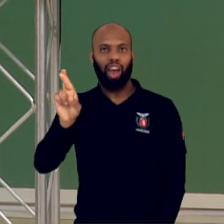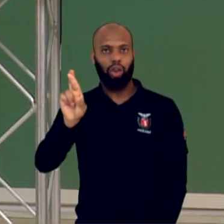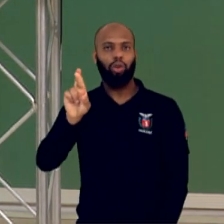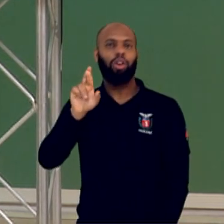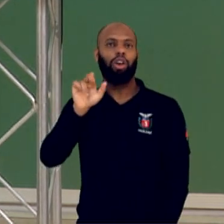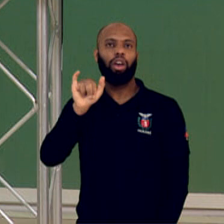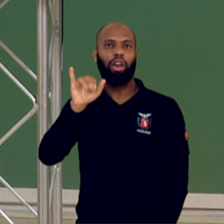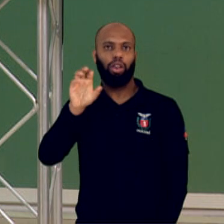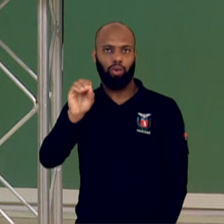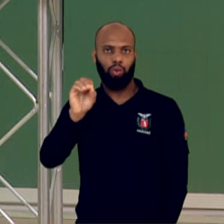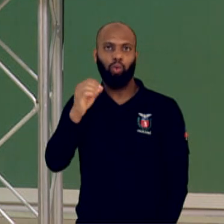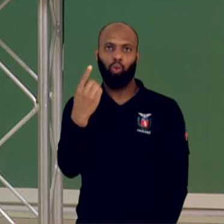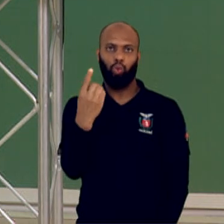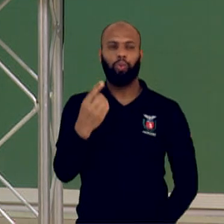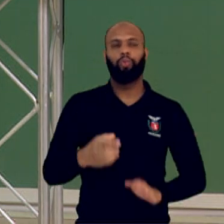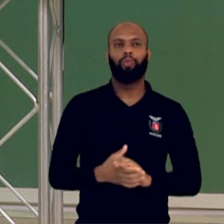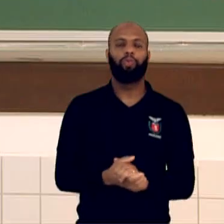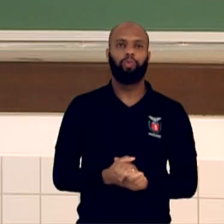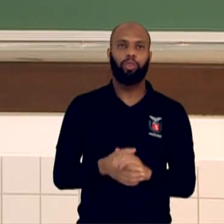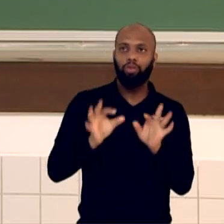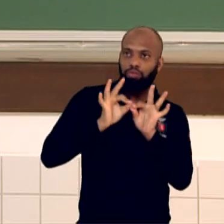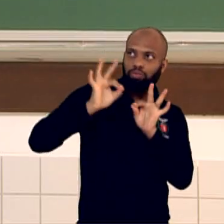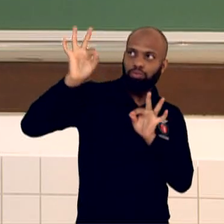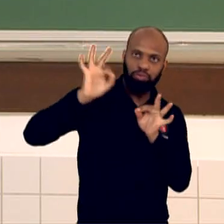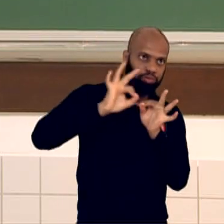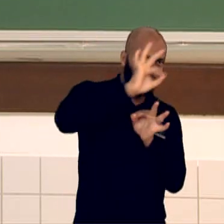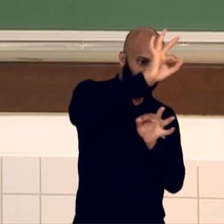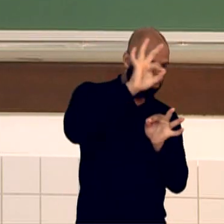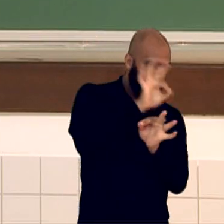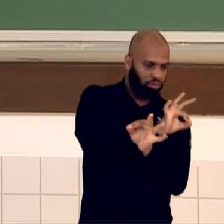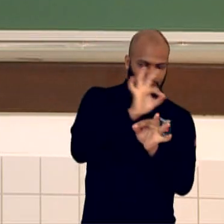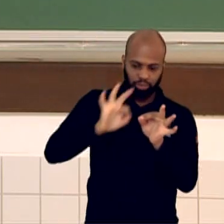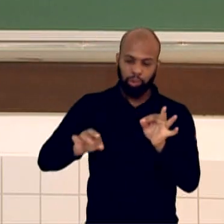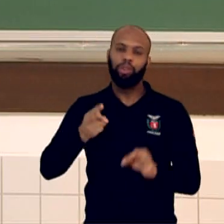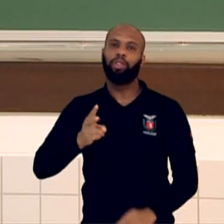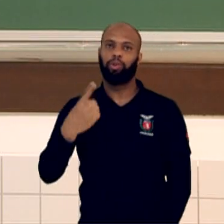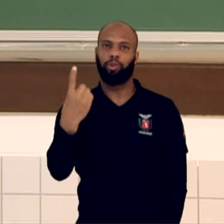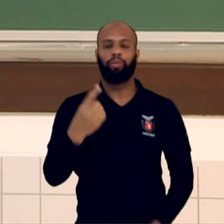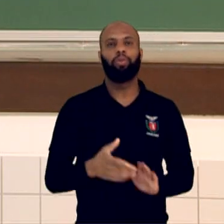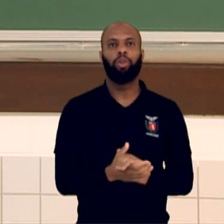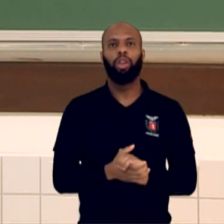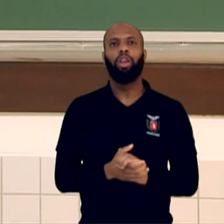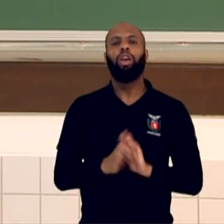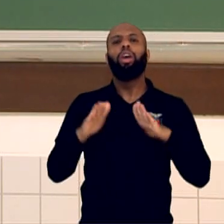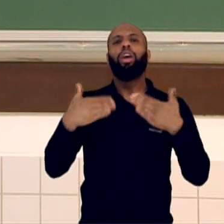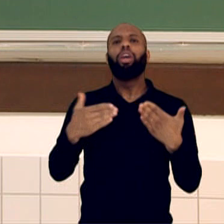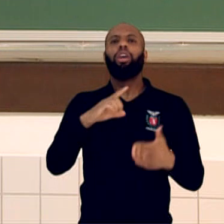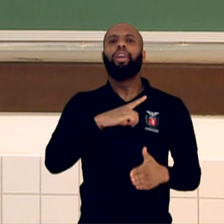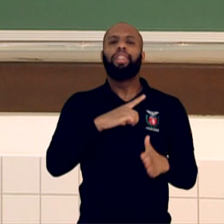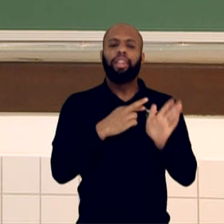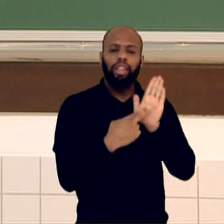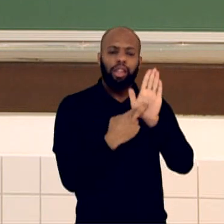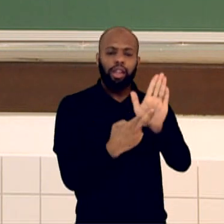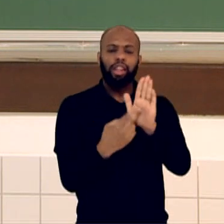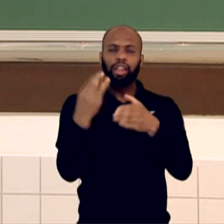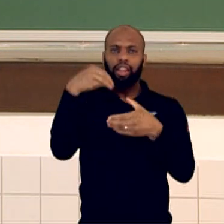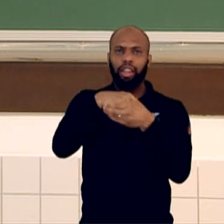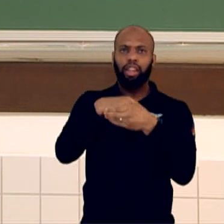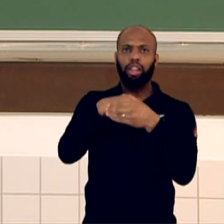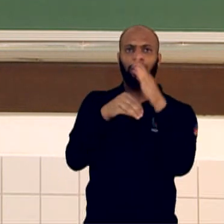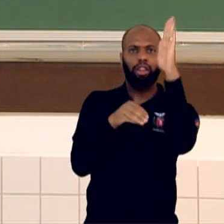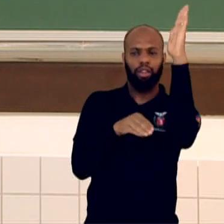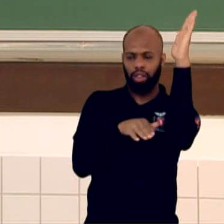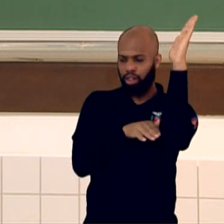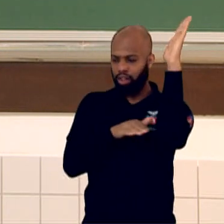Tá? O que nós temos nessa circunferência? A partir do momento que ela é representada no plano cartesiano com eixos